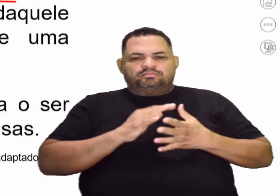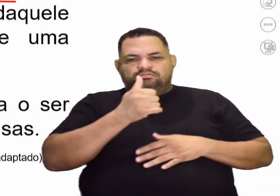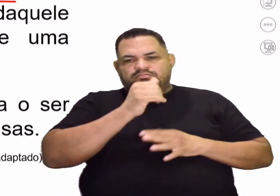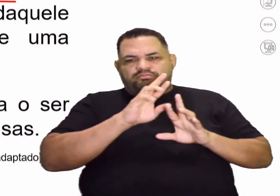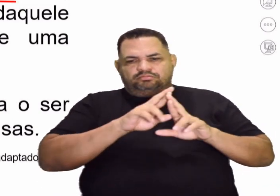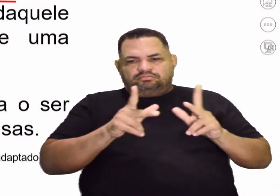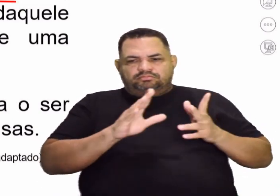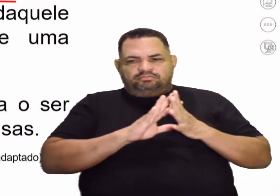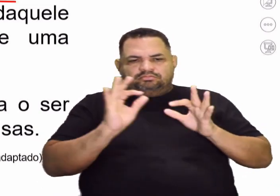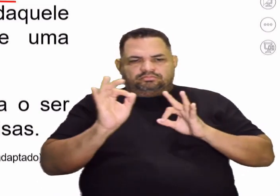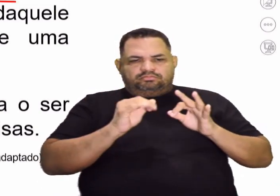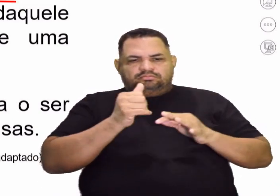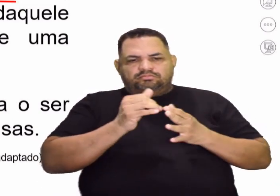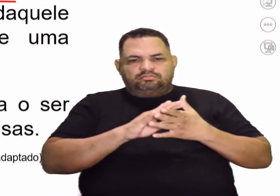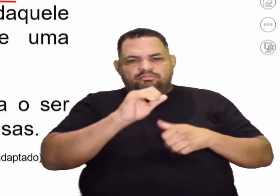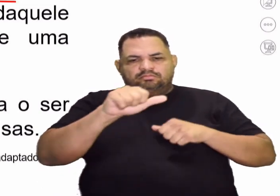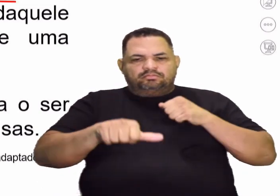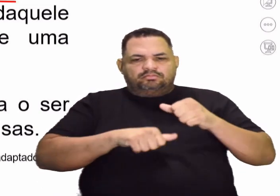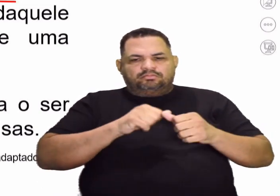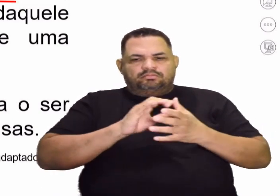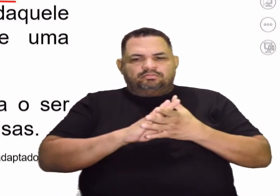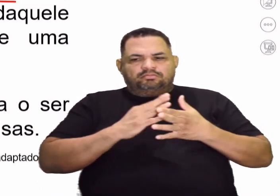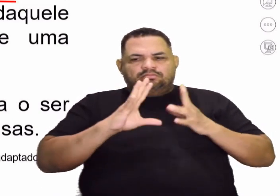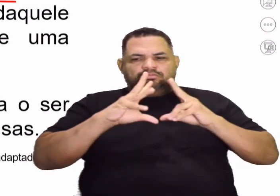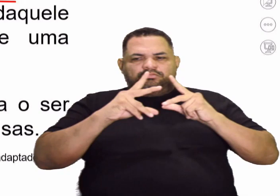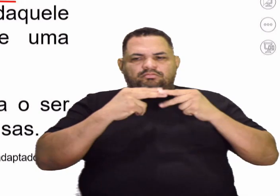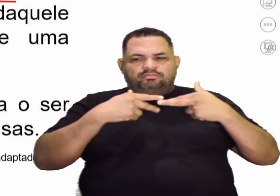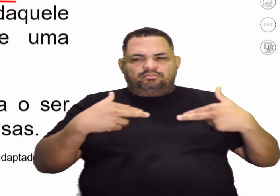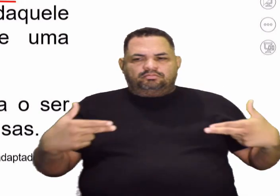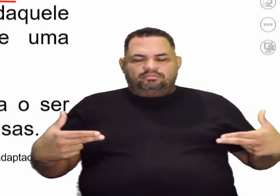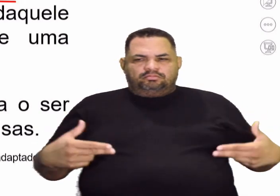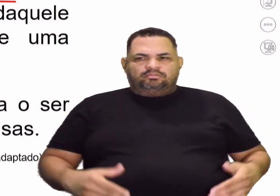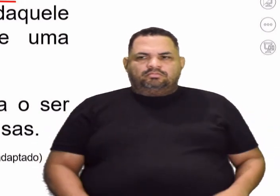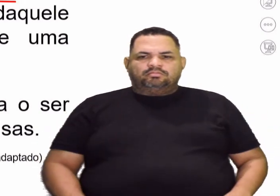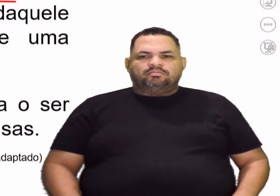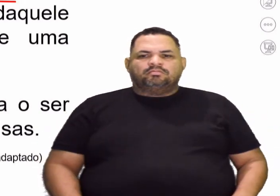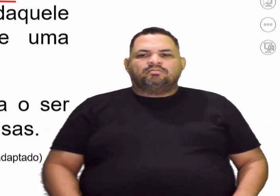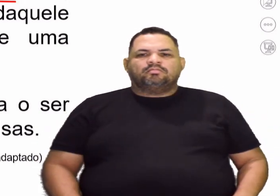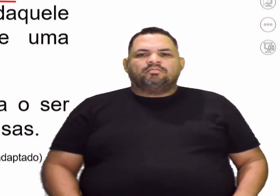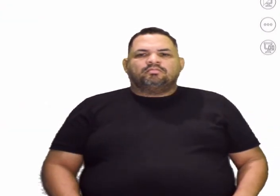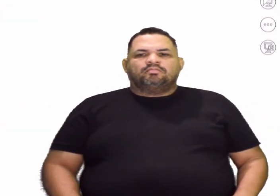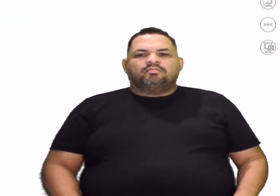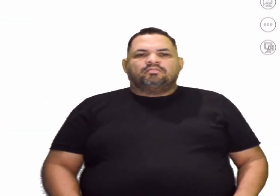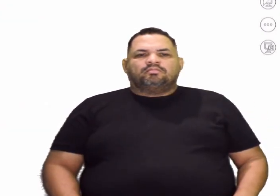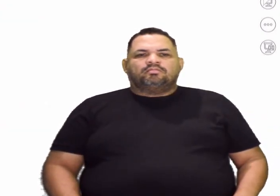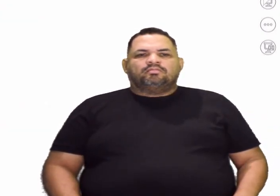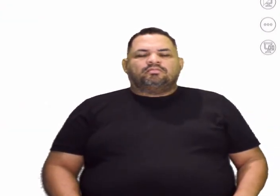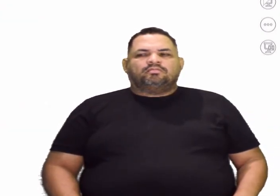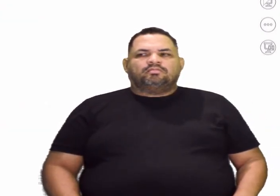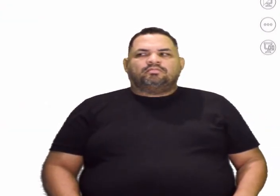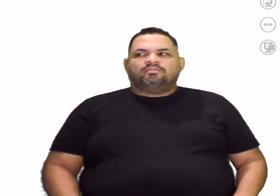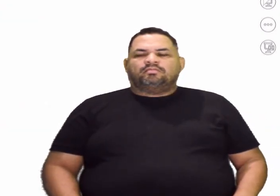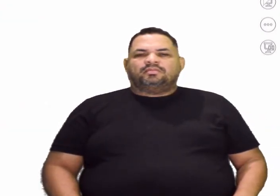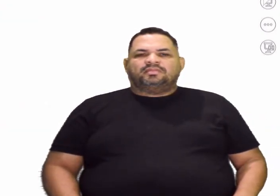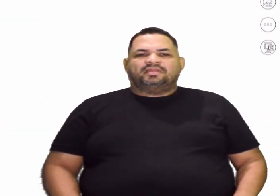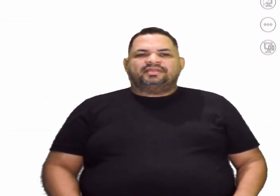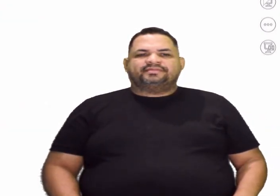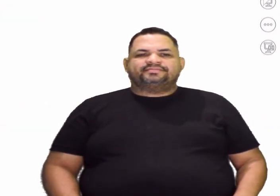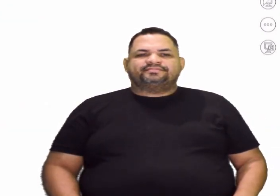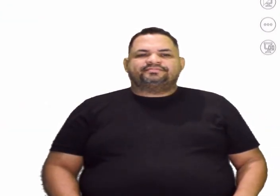humano, tornando-se senhor sobre todas as coisas. Então é nessa perspectiva que vai, né,